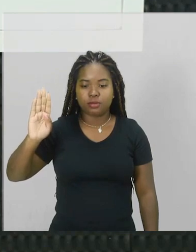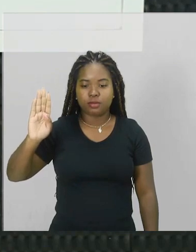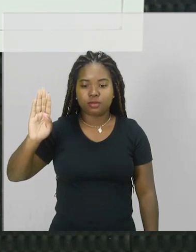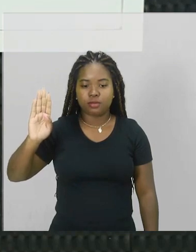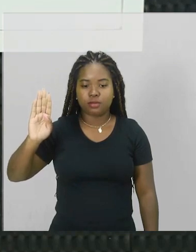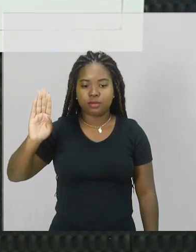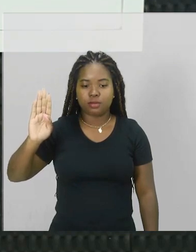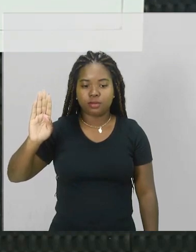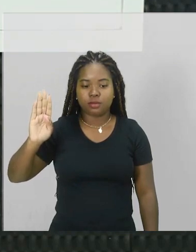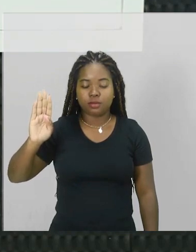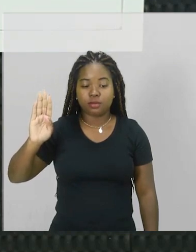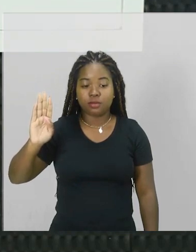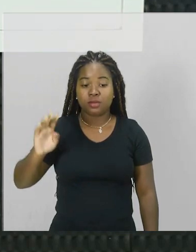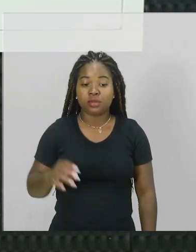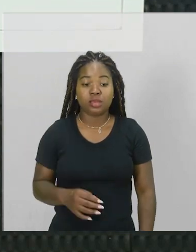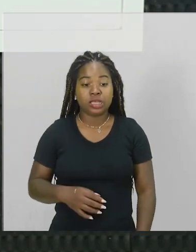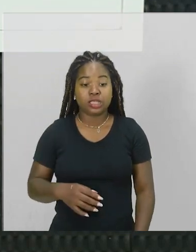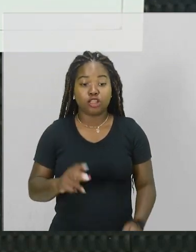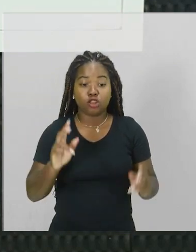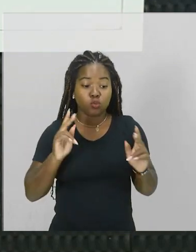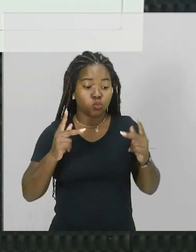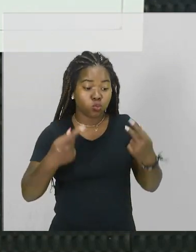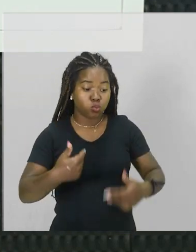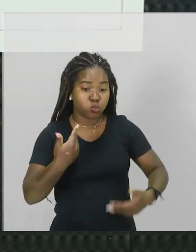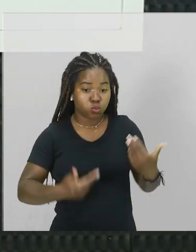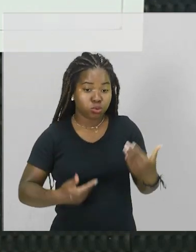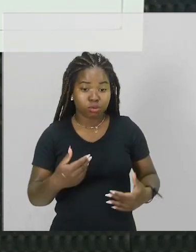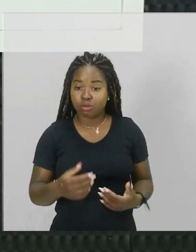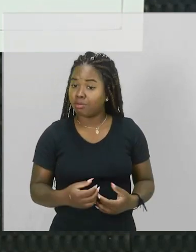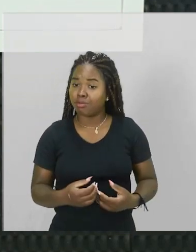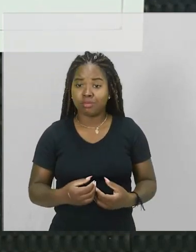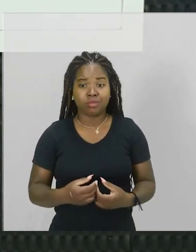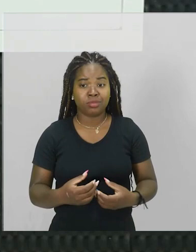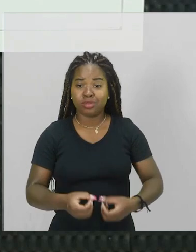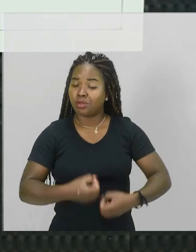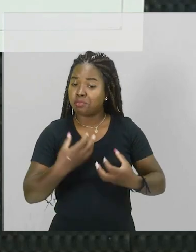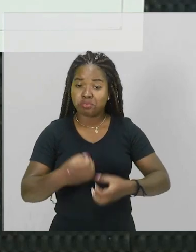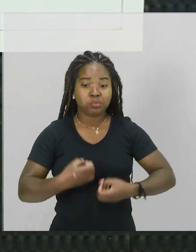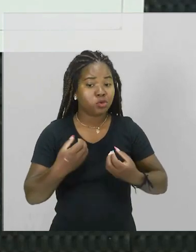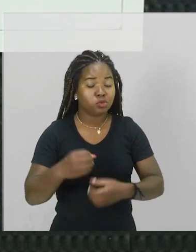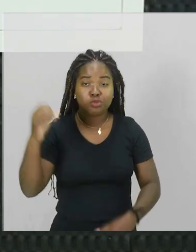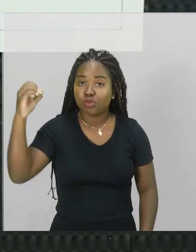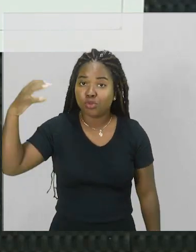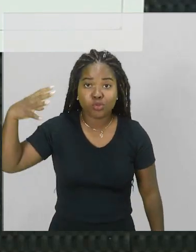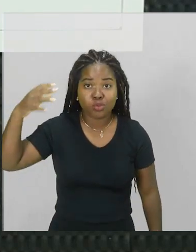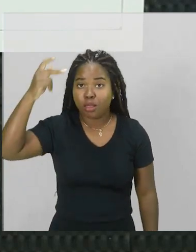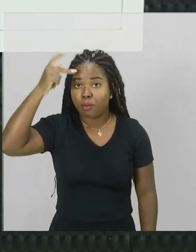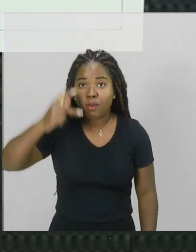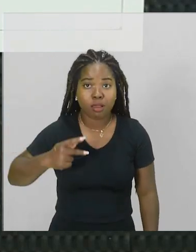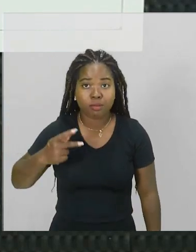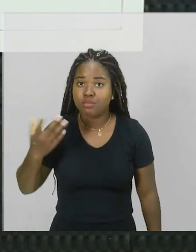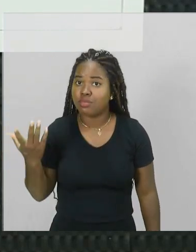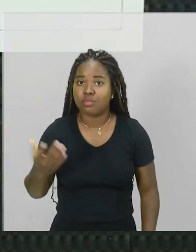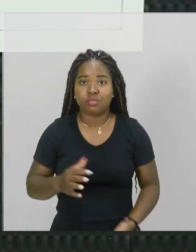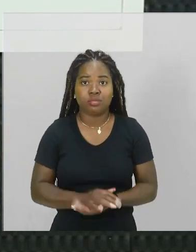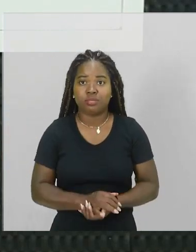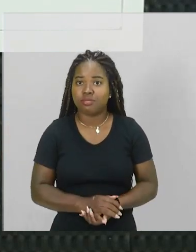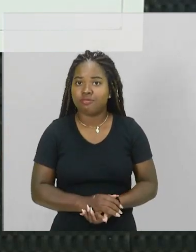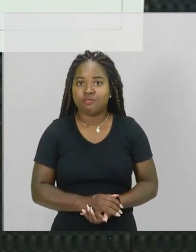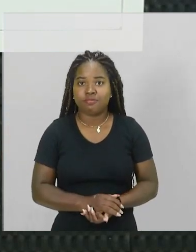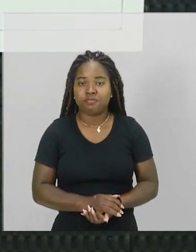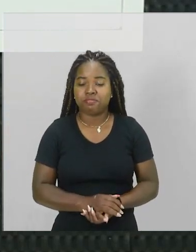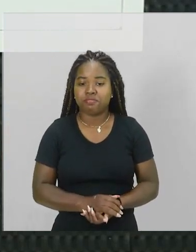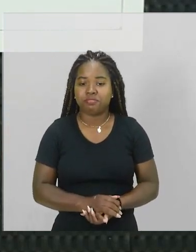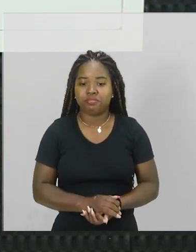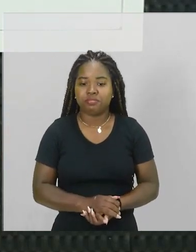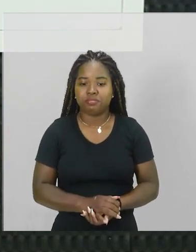o corpo humano ele não gera fonte de luz, certo? A criança, não é, ele não gera luz. Não é uma fonte primária, é uma